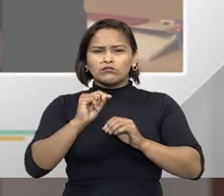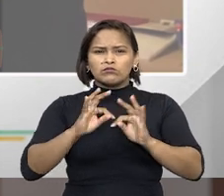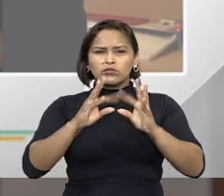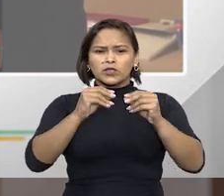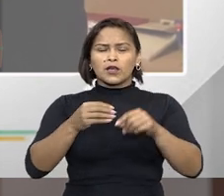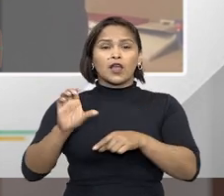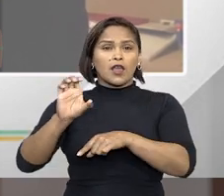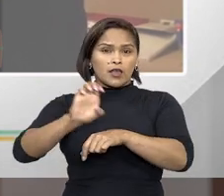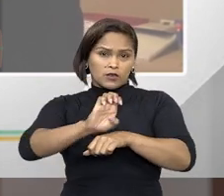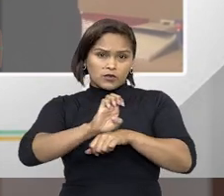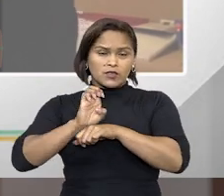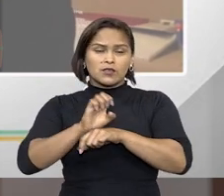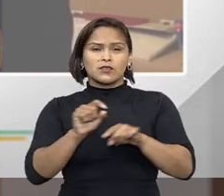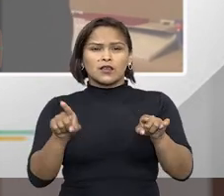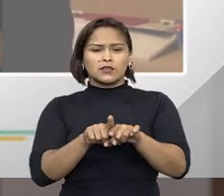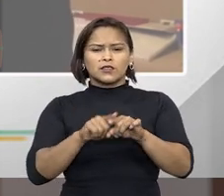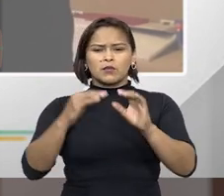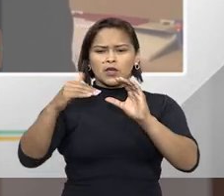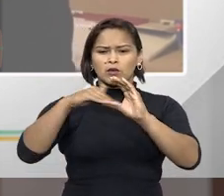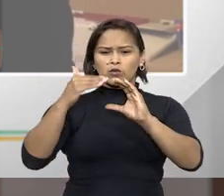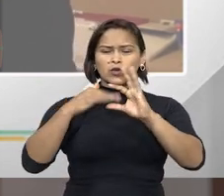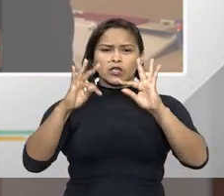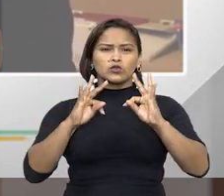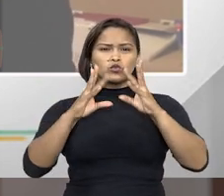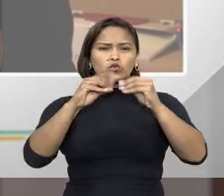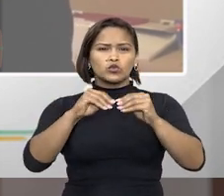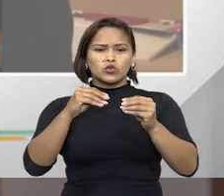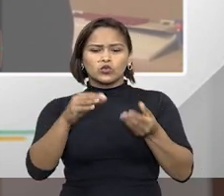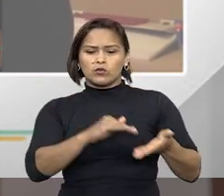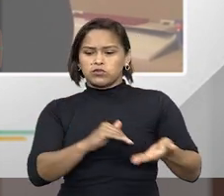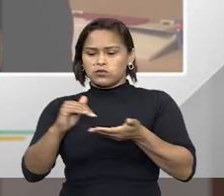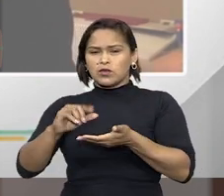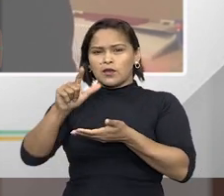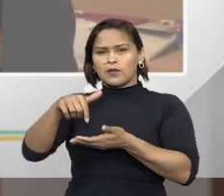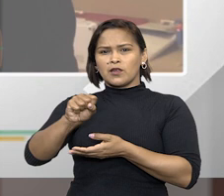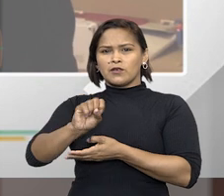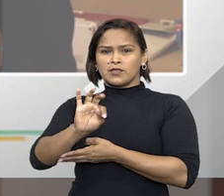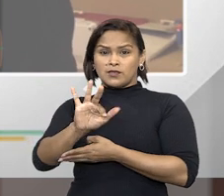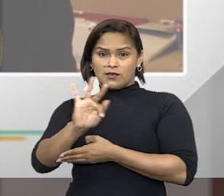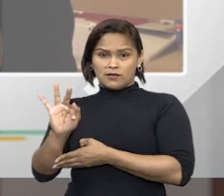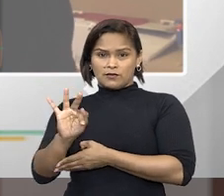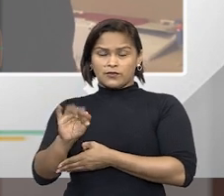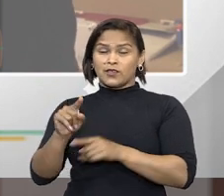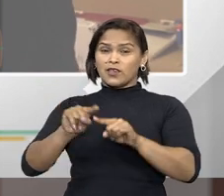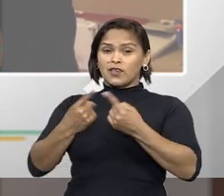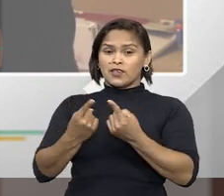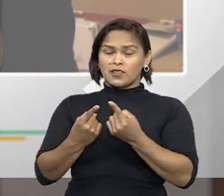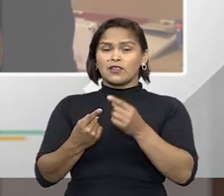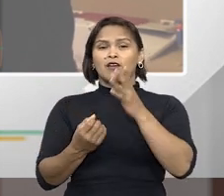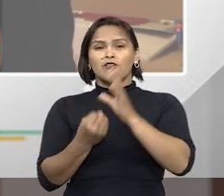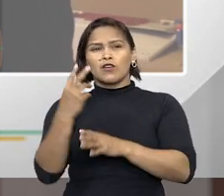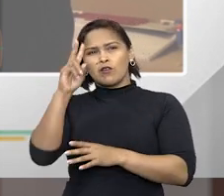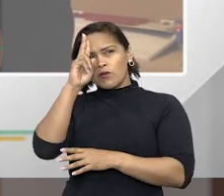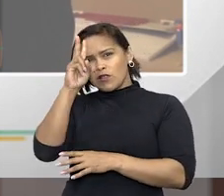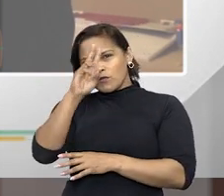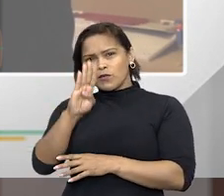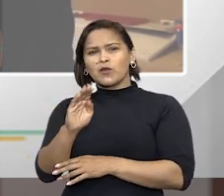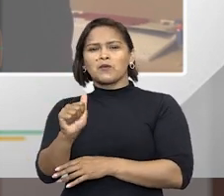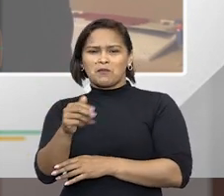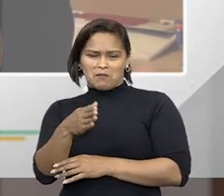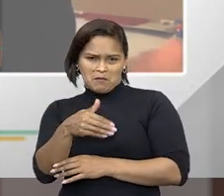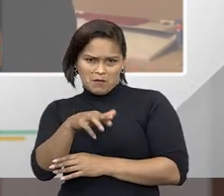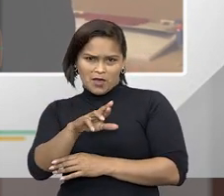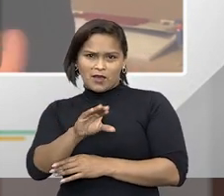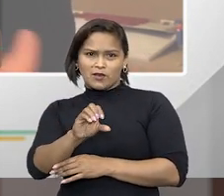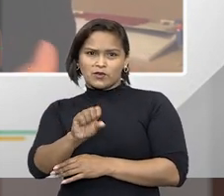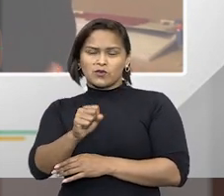estados, porque tudo desaguava para o Supremo Tribunal Federal. Então, daí foi, como lembrou o ministro Barros Monteiro, a